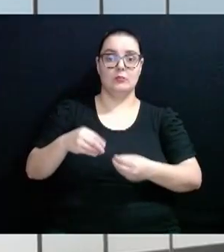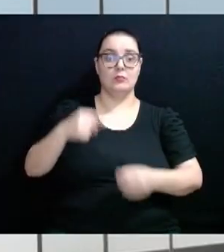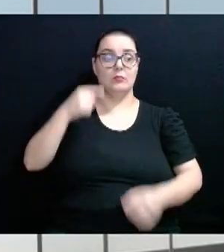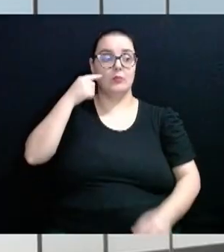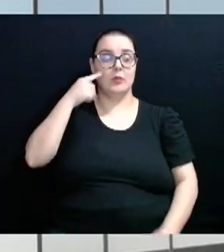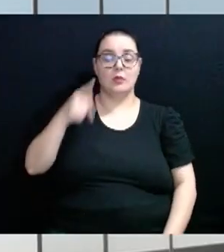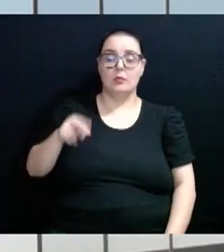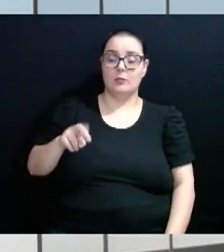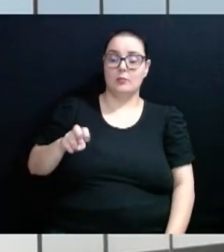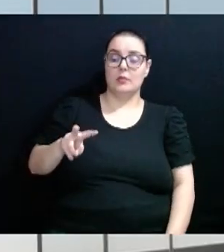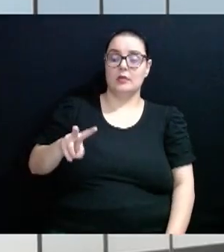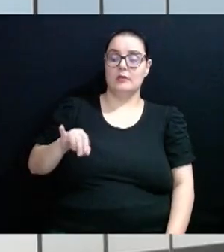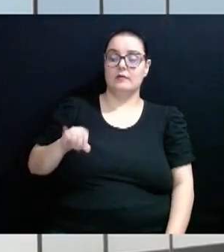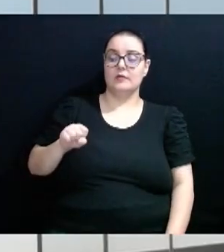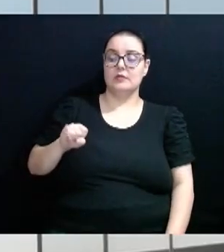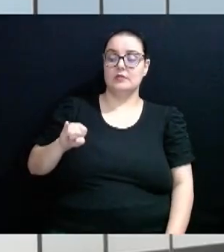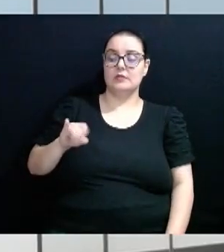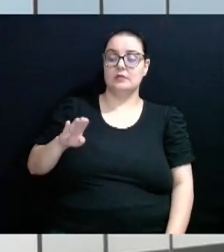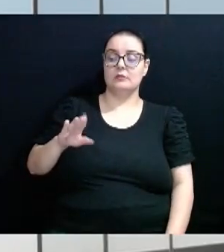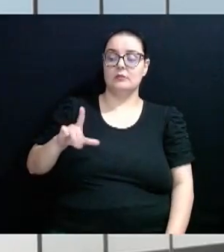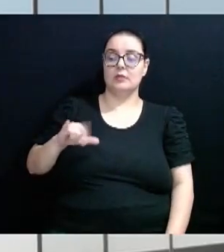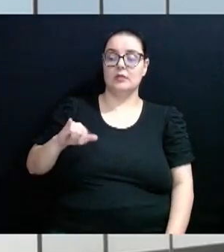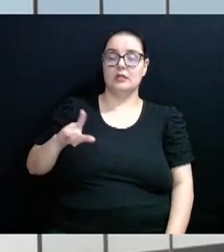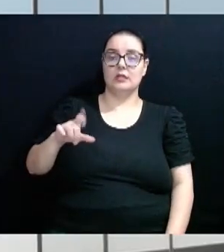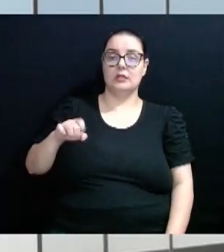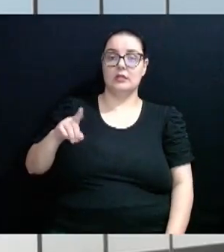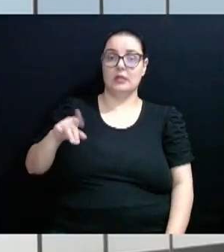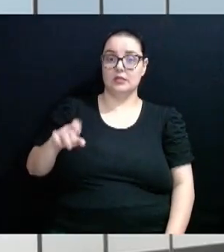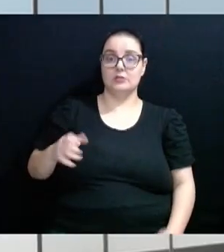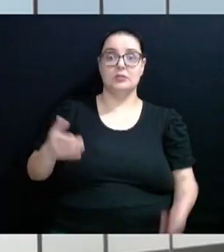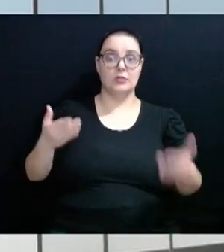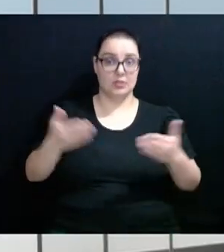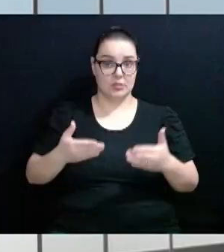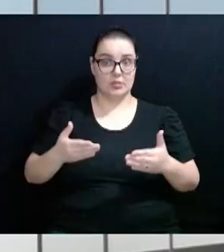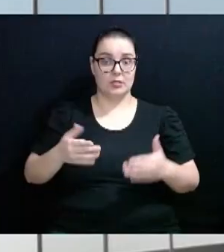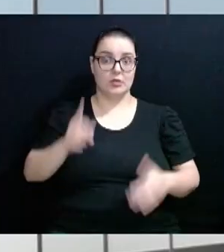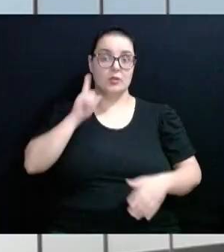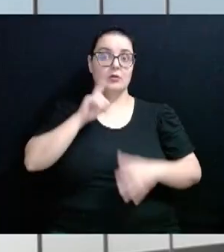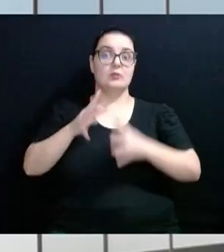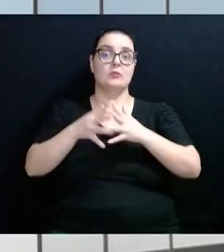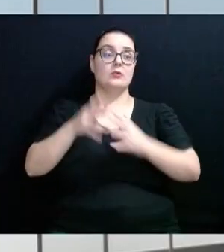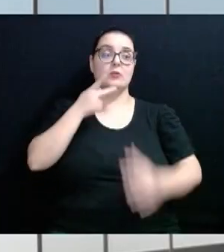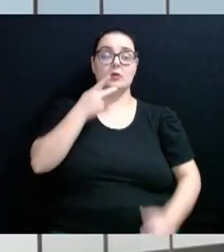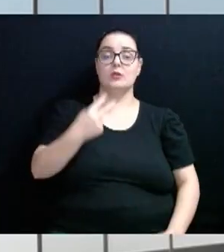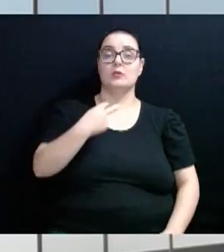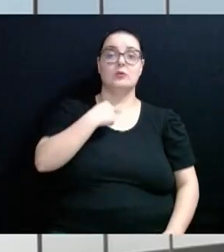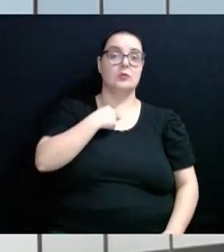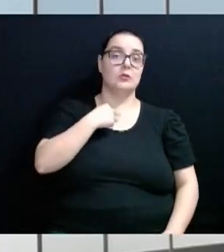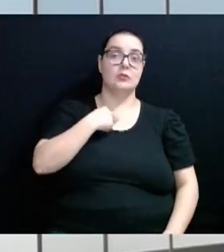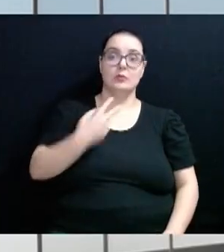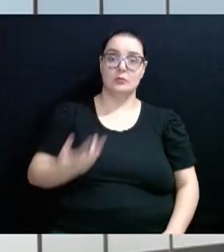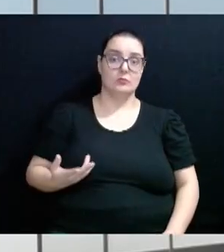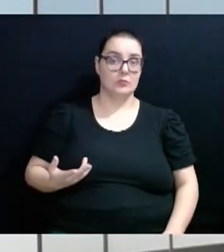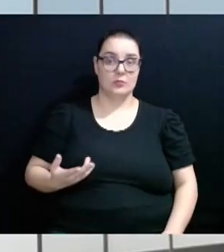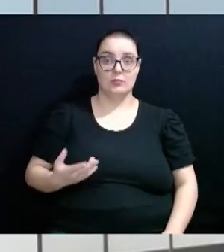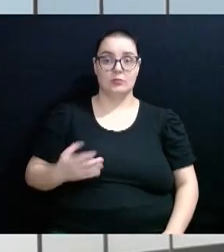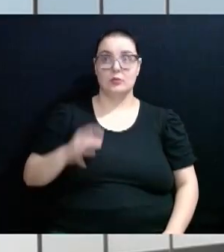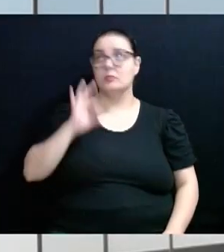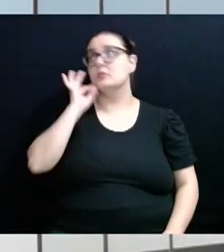em que agora está dito o seguinte: eu não posso de imediato falar assim, eu